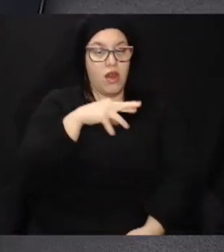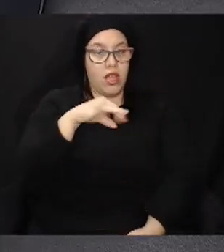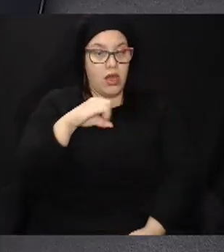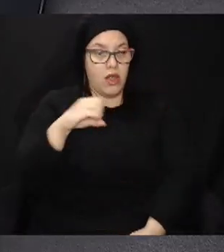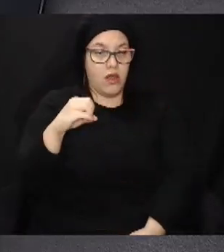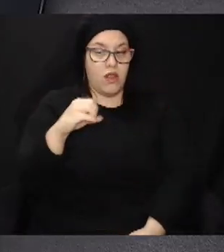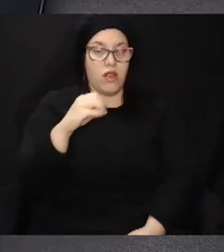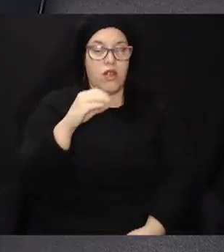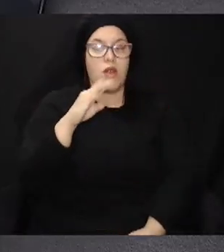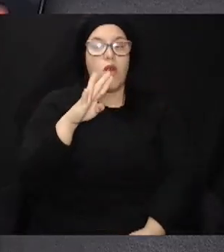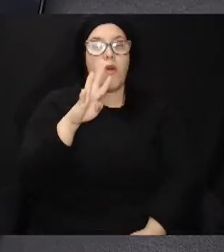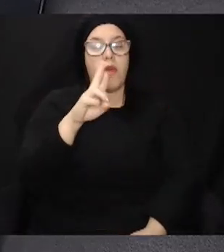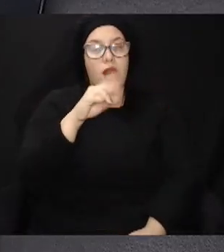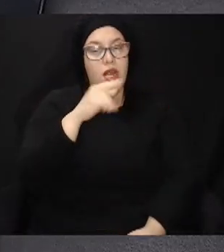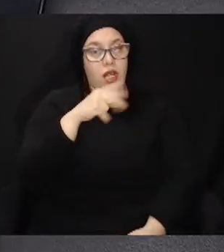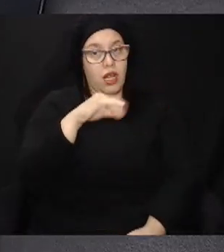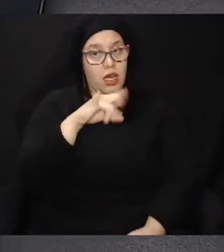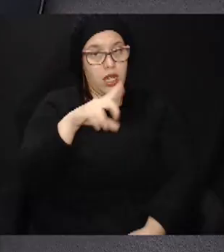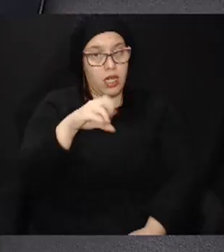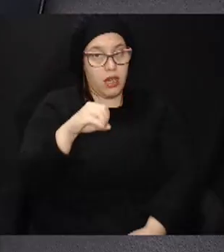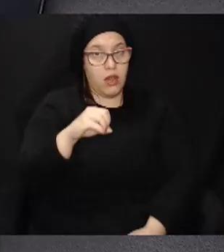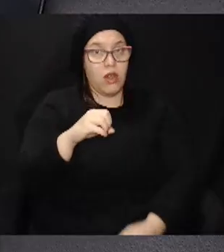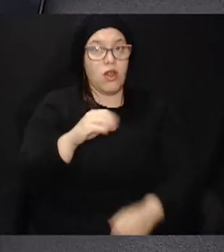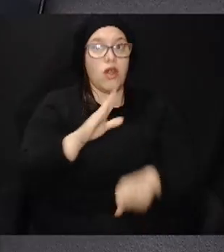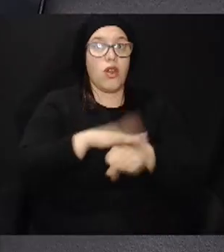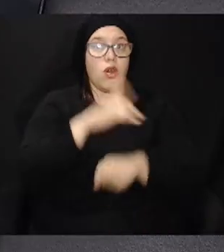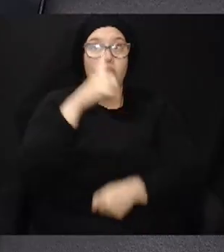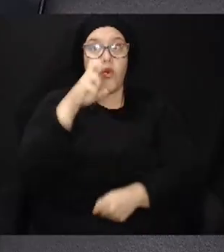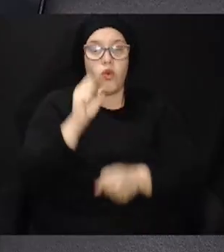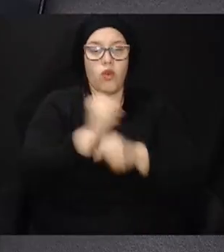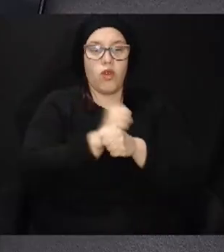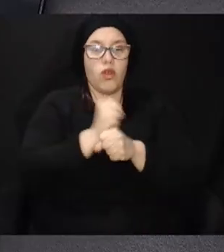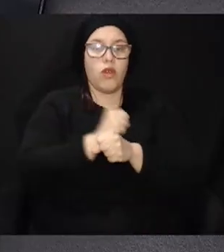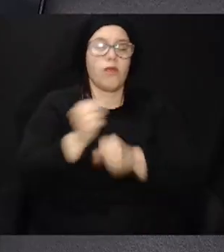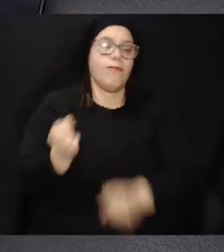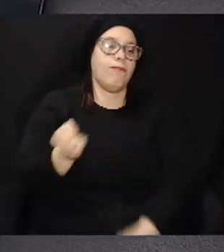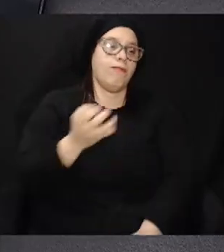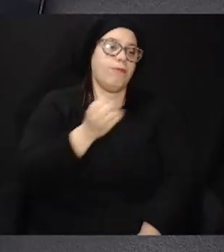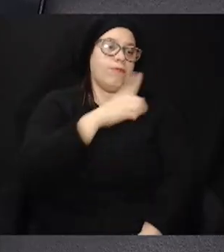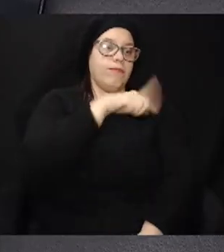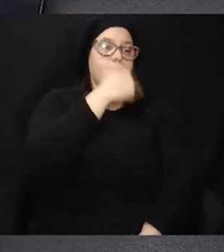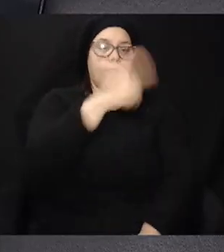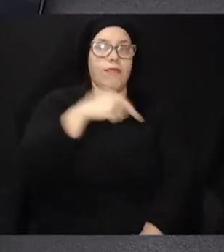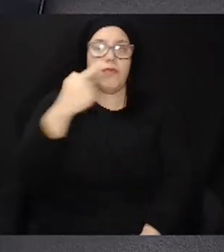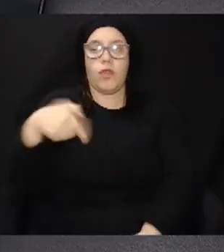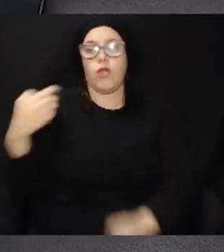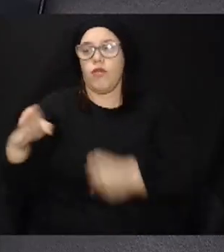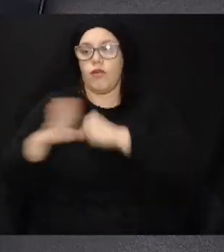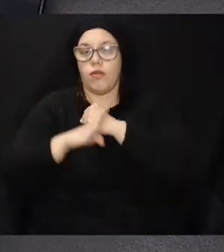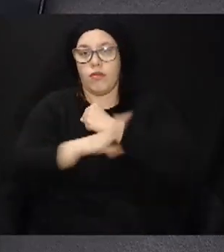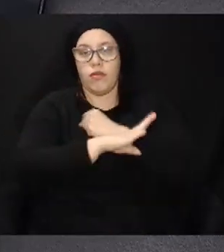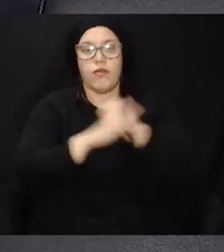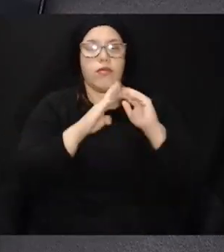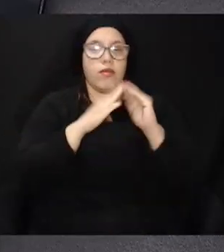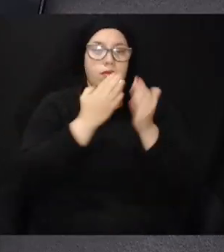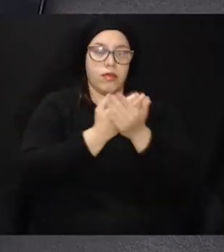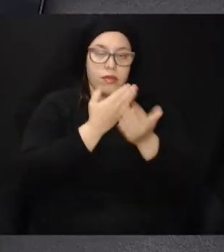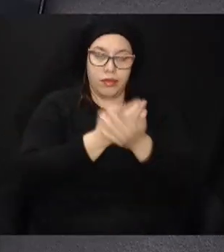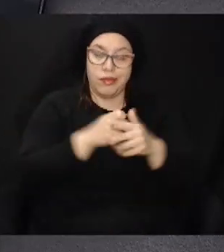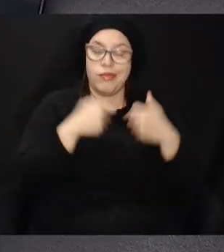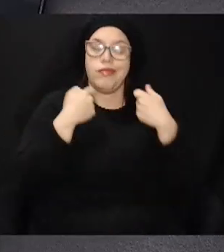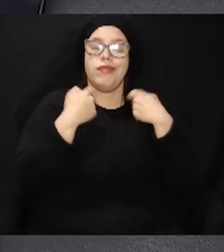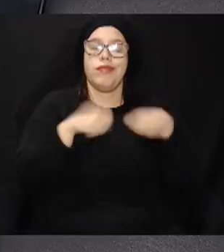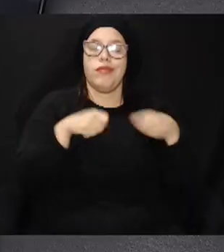300 alunos já estão há quase 15 anos viajando para outros bairros para poder estudar. Então nós precisamos, o PIDA